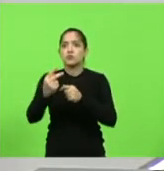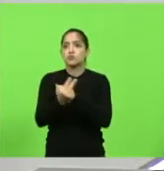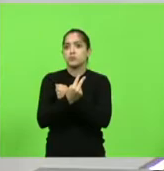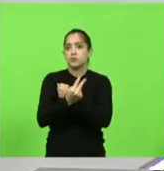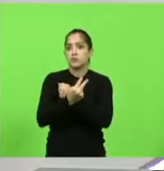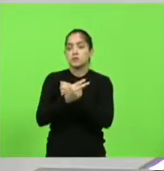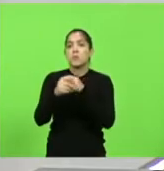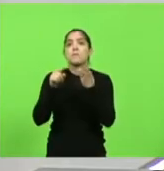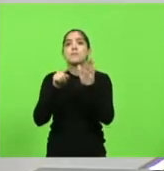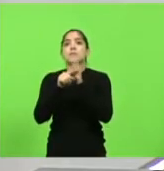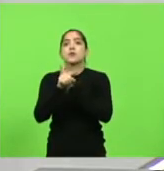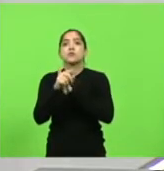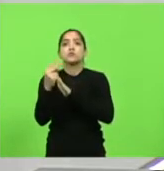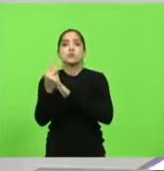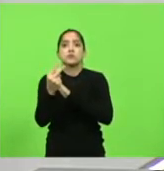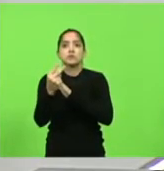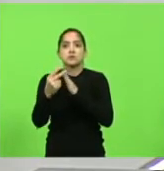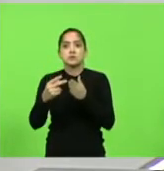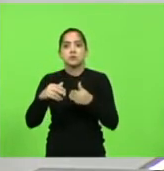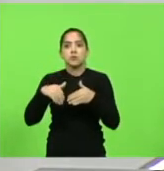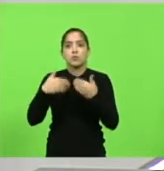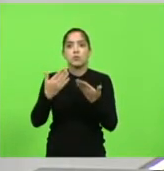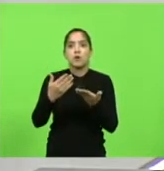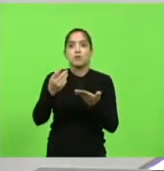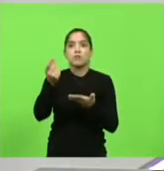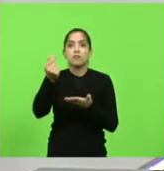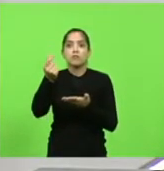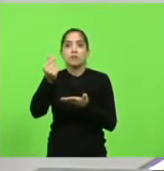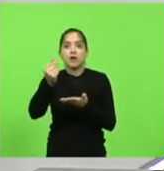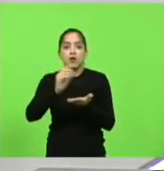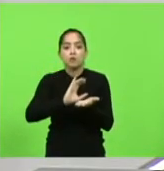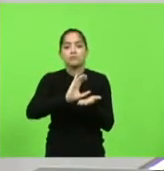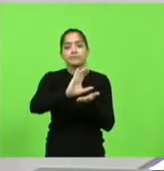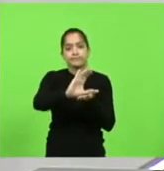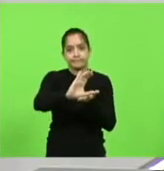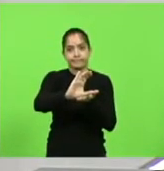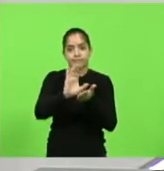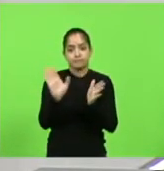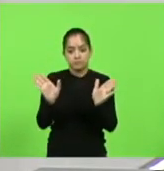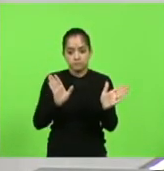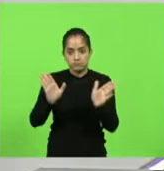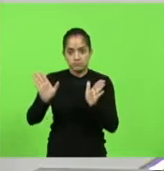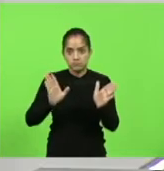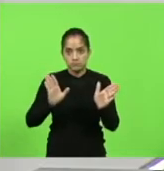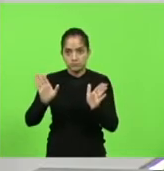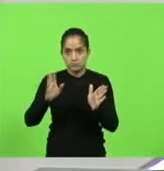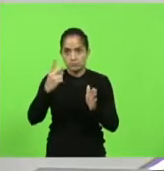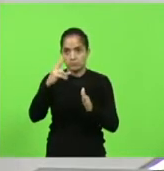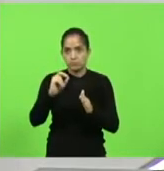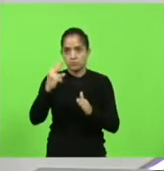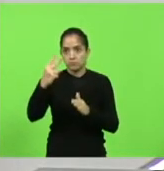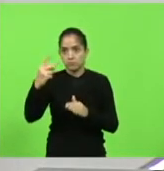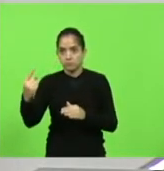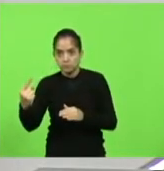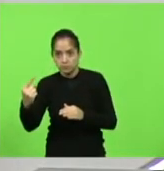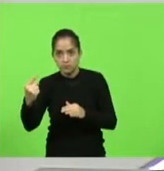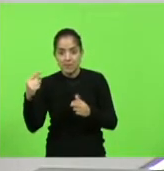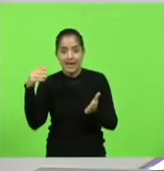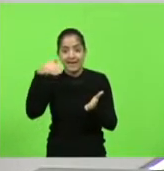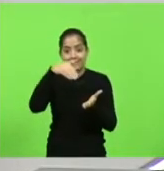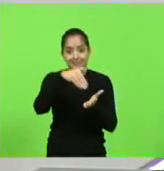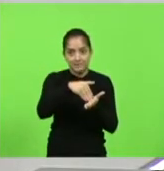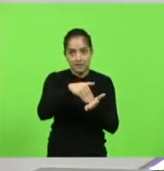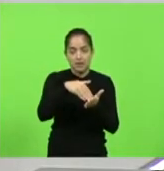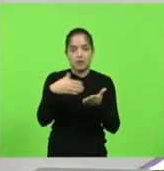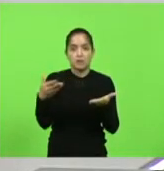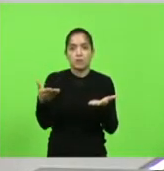pergunta, qual a previsão do valor financeiro a ser investido durante todo o ano de 2021 até o presente